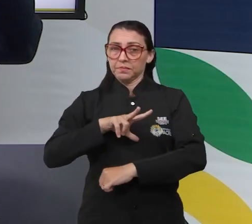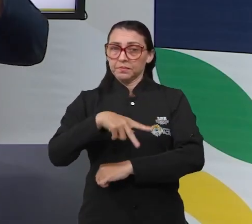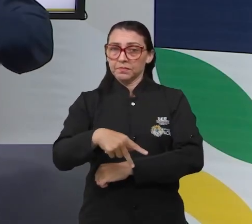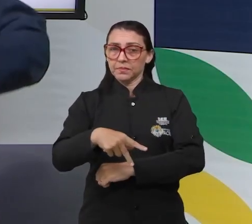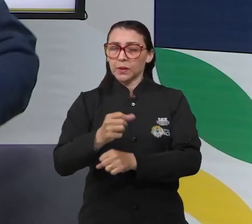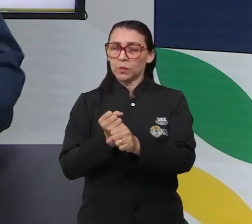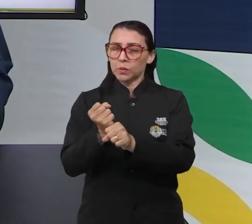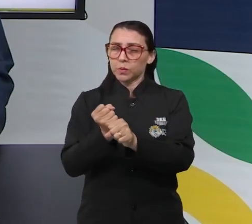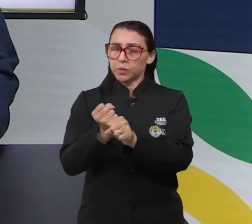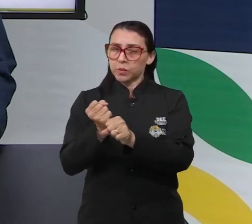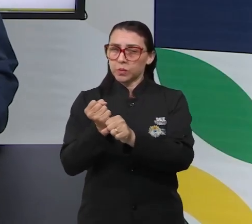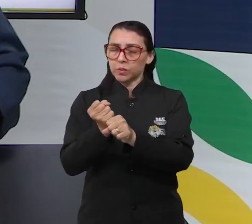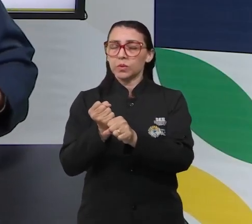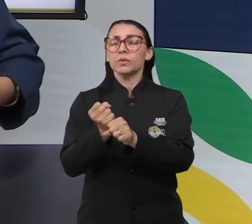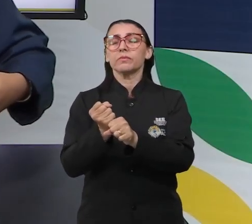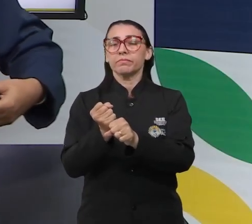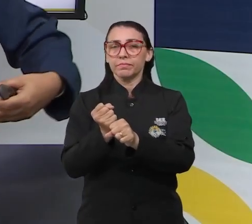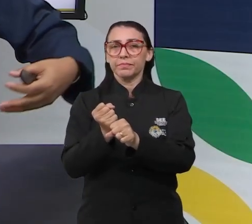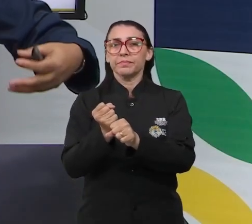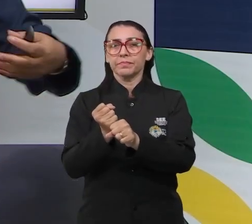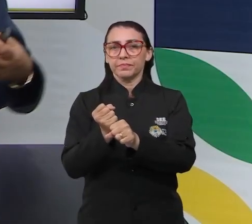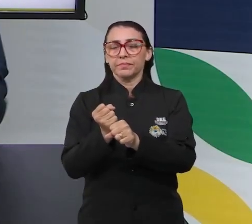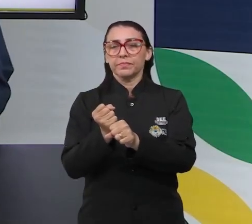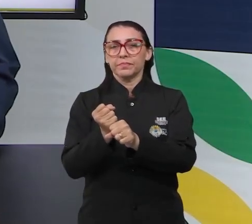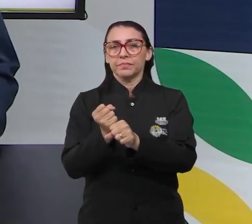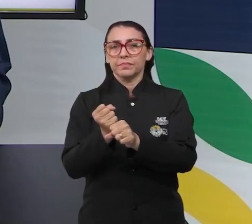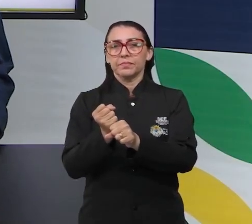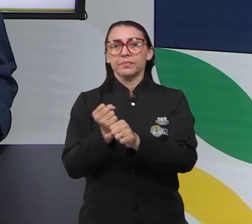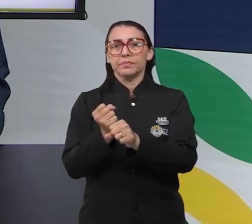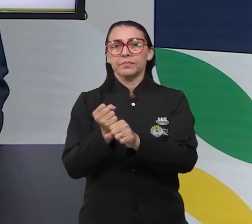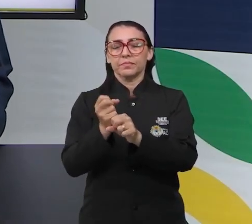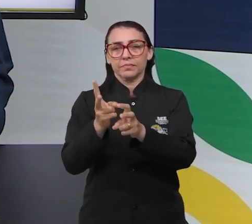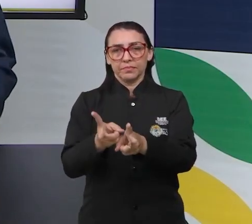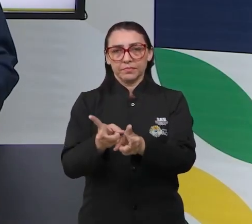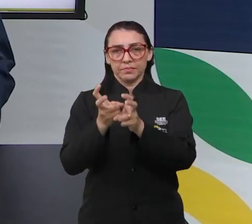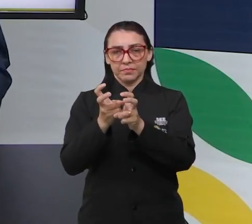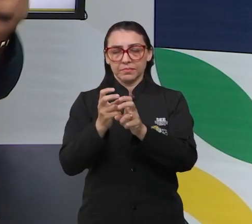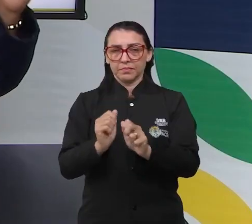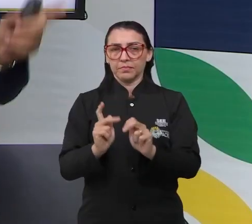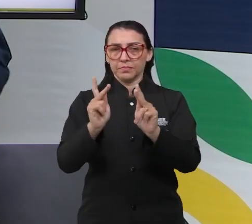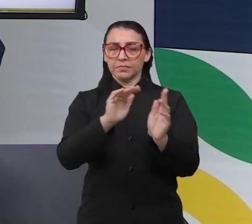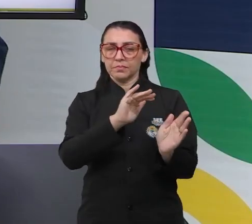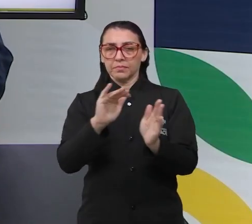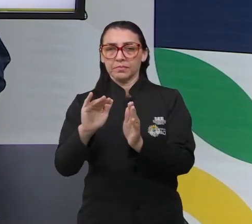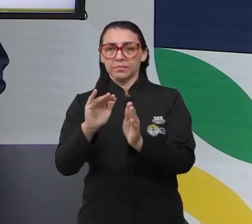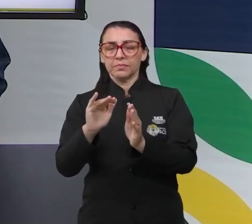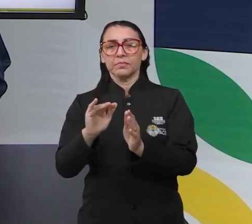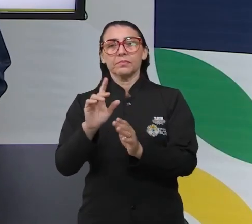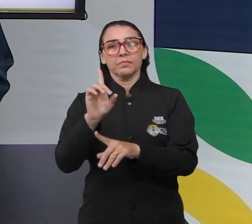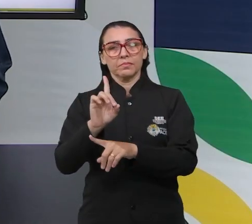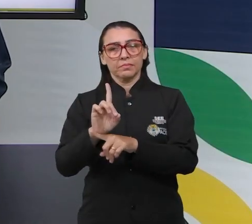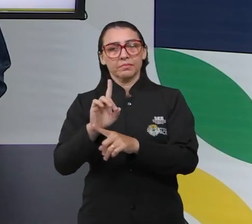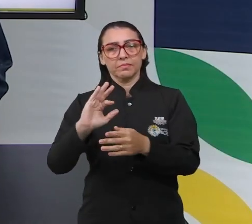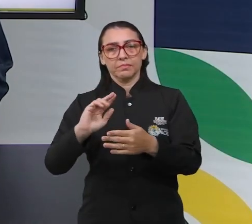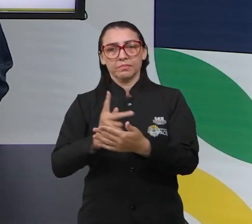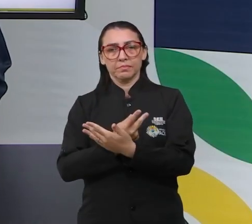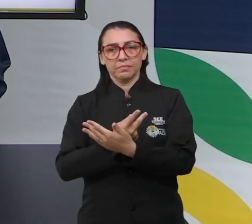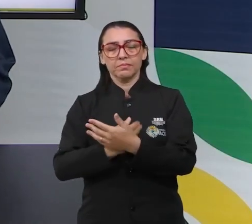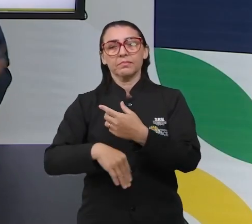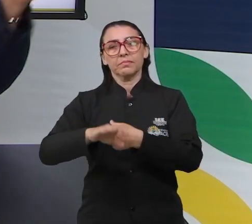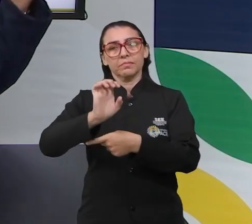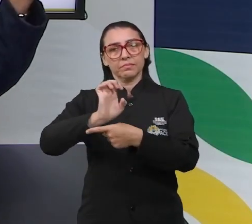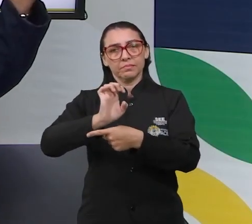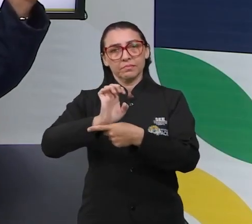durante muitos anos, e justamente esses resquícios aí da exploração, ok? Então, a alternativa D está